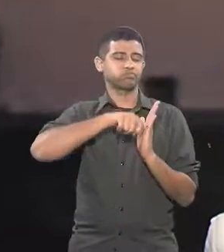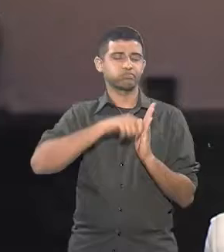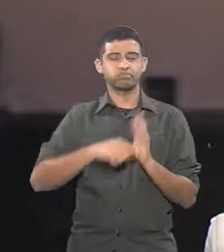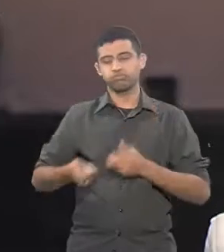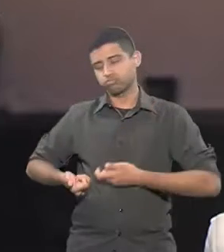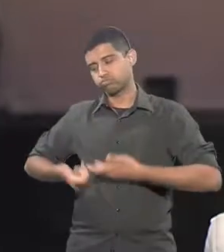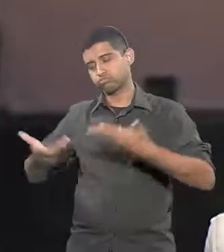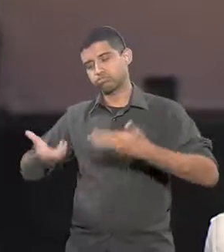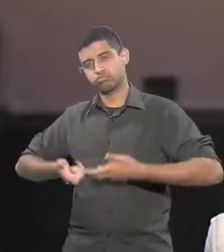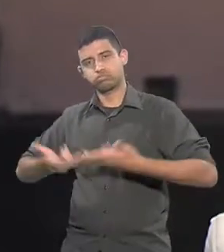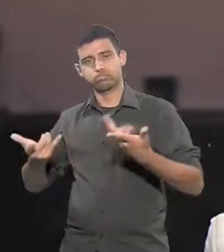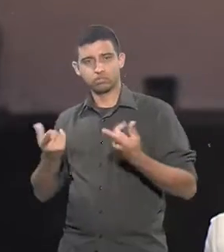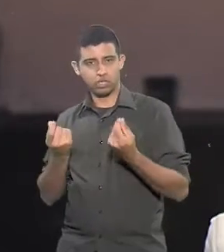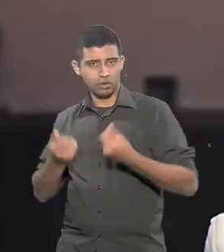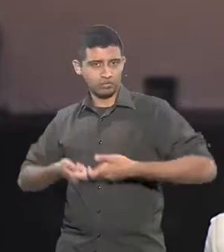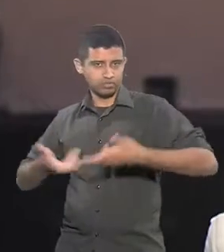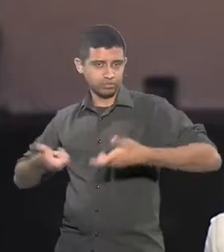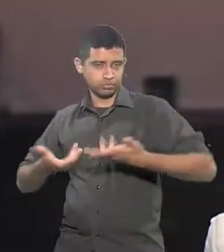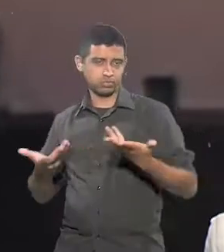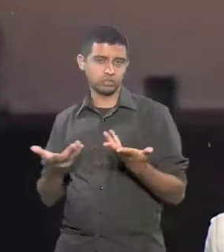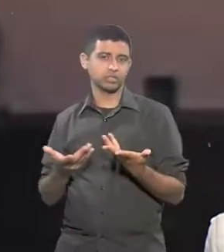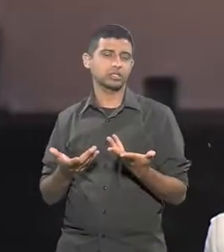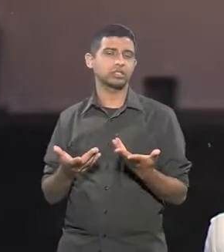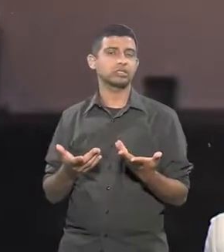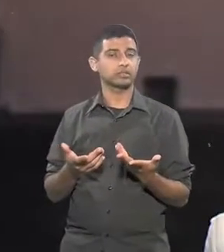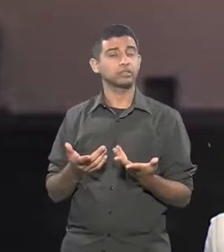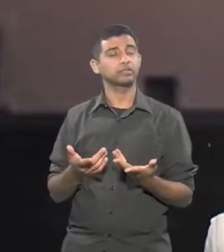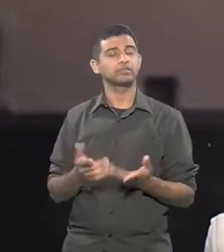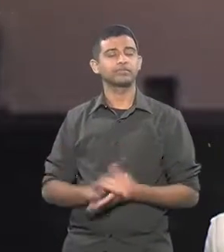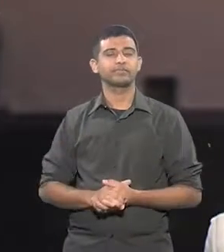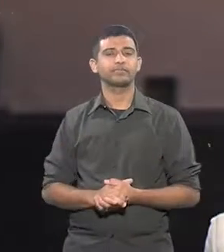não só a despesa, né, quer dizer, a despesa que você tem, a